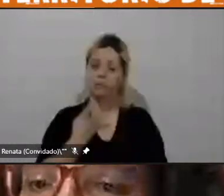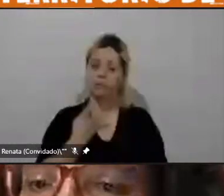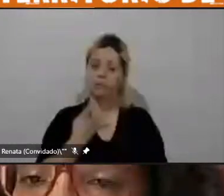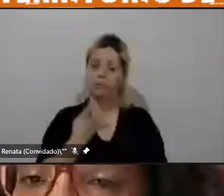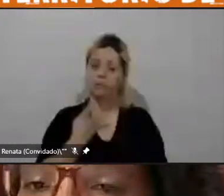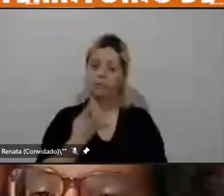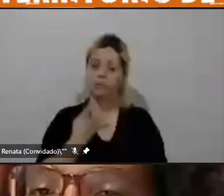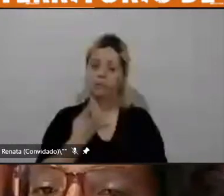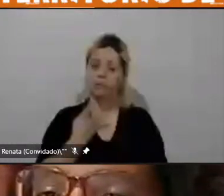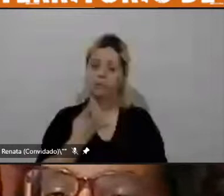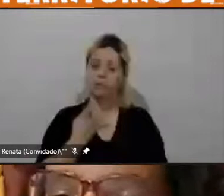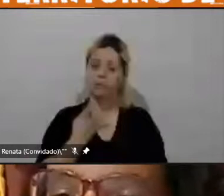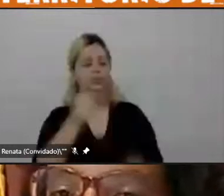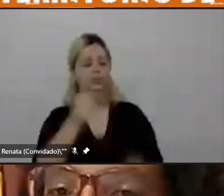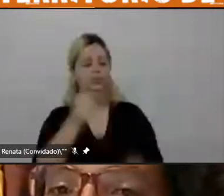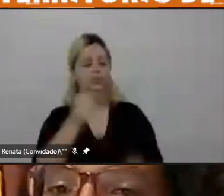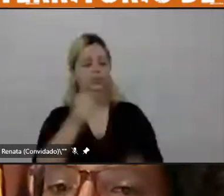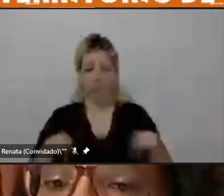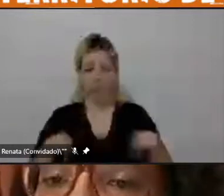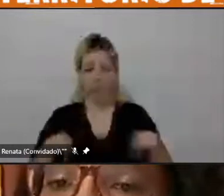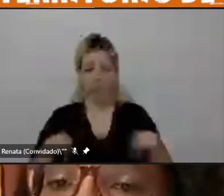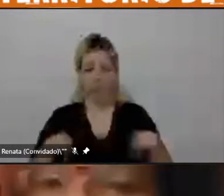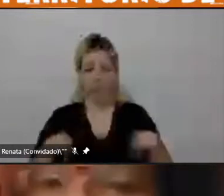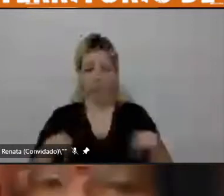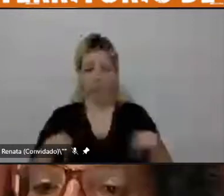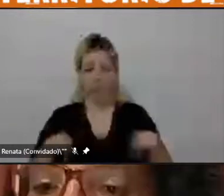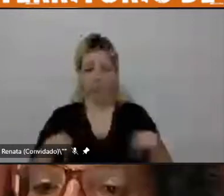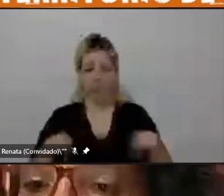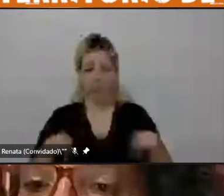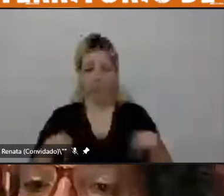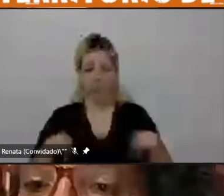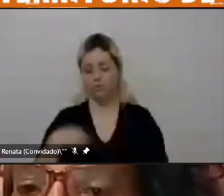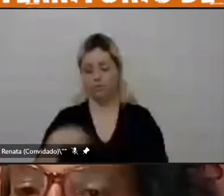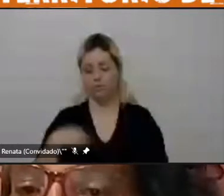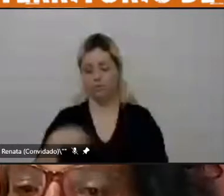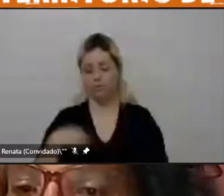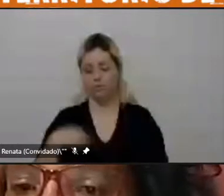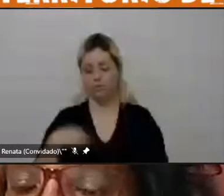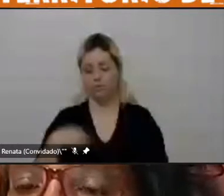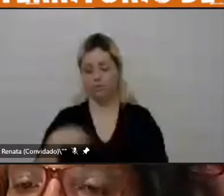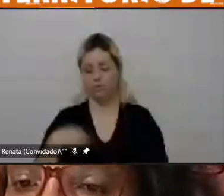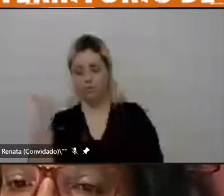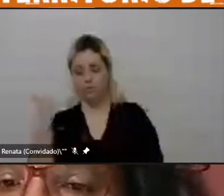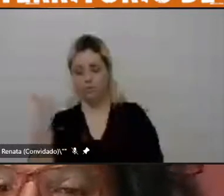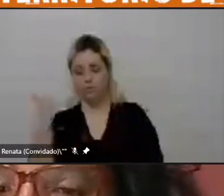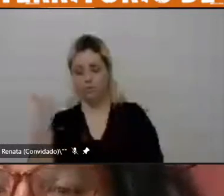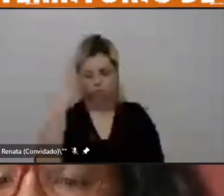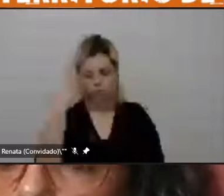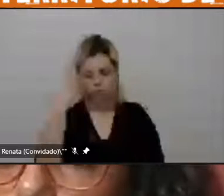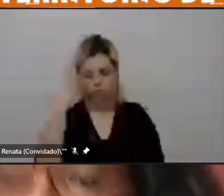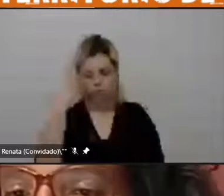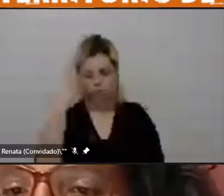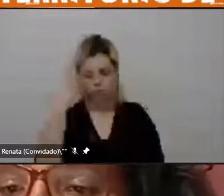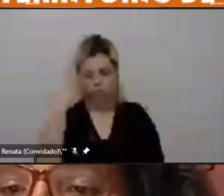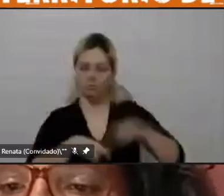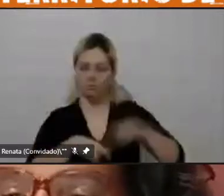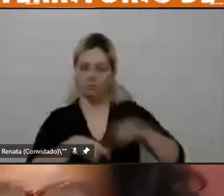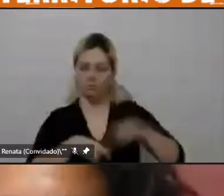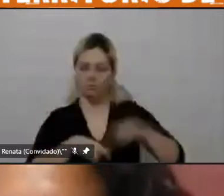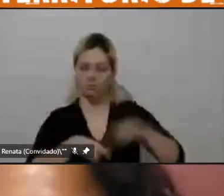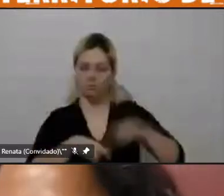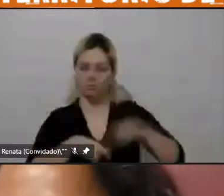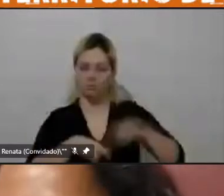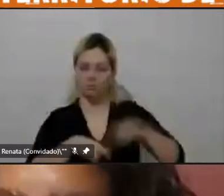que a gente tem passado, né, como a importância do território para isso e das territorialidades que se constroem